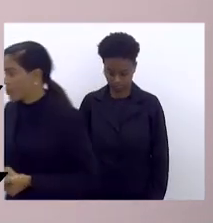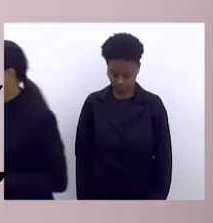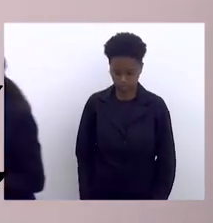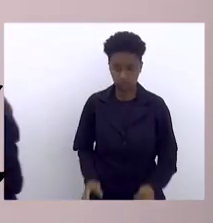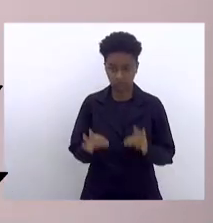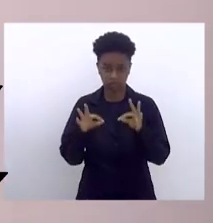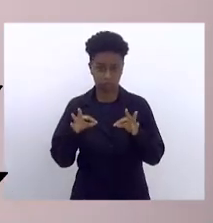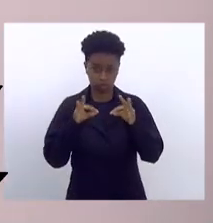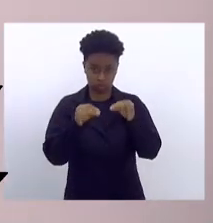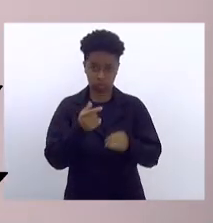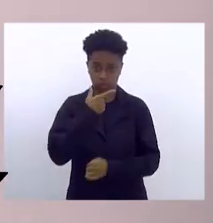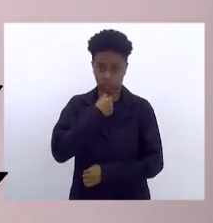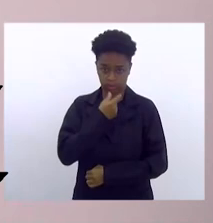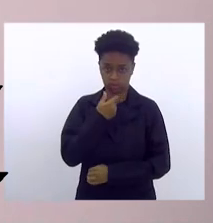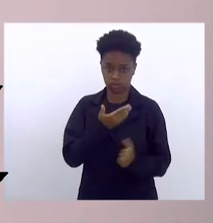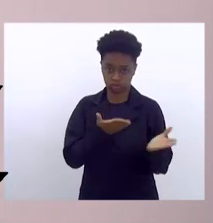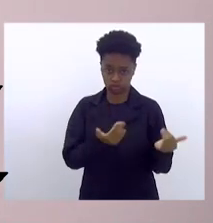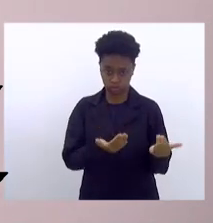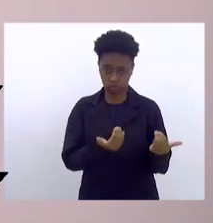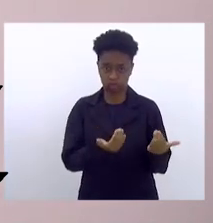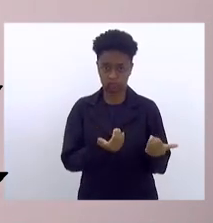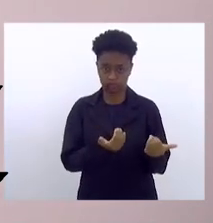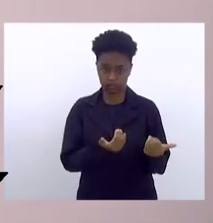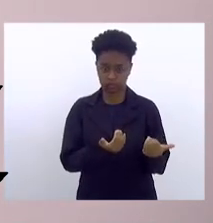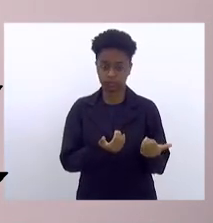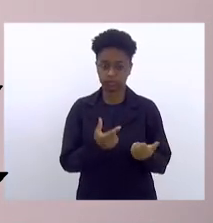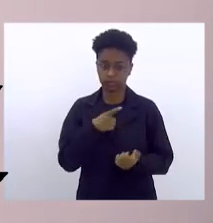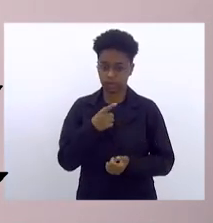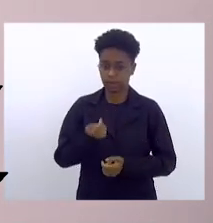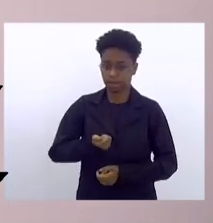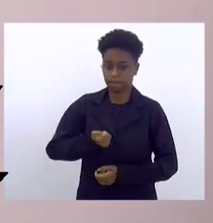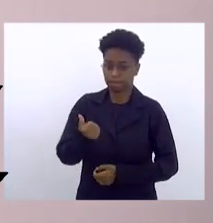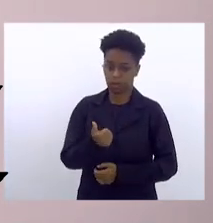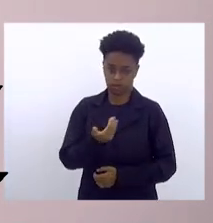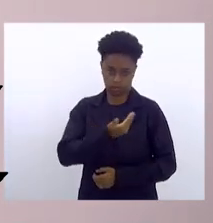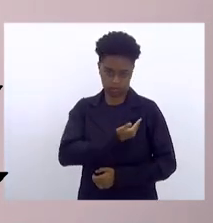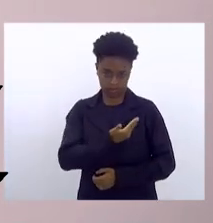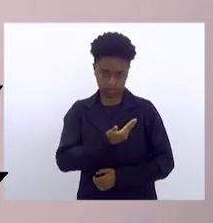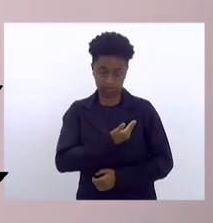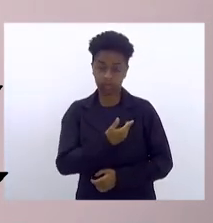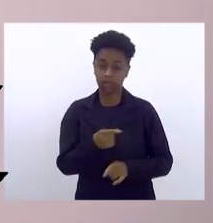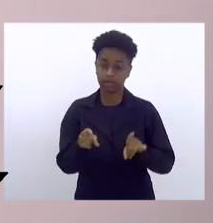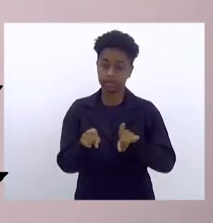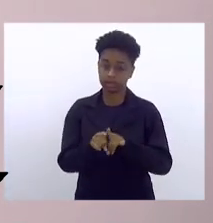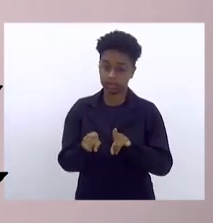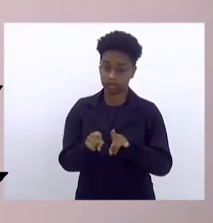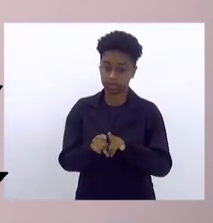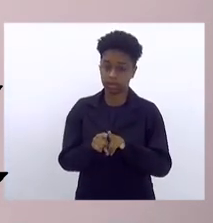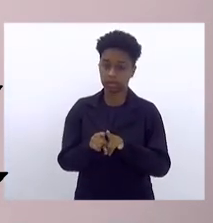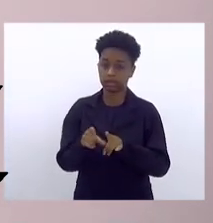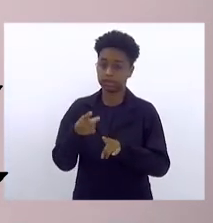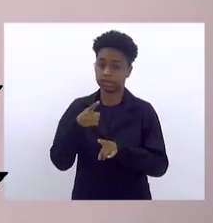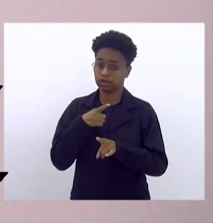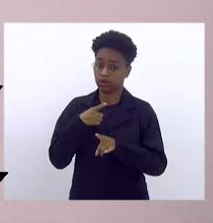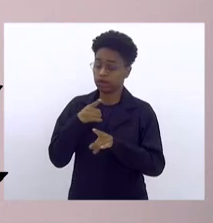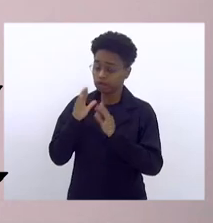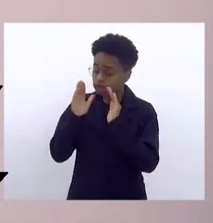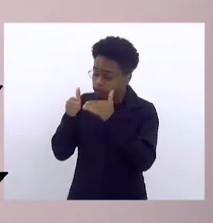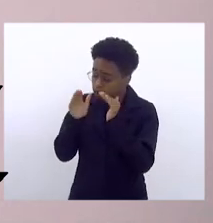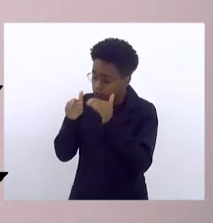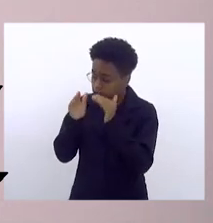masculino meninos jovens com poucas relações de amizade aficionados por armas e conteúdos